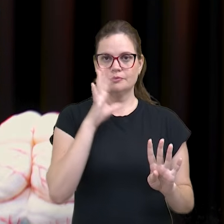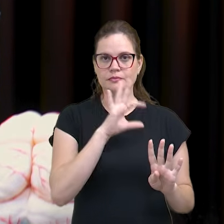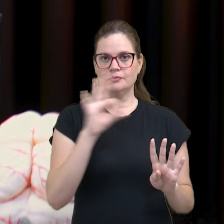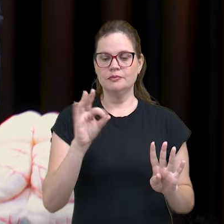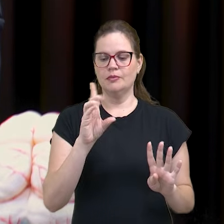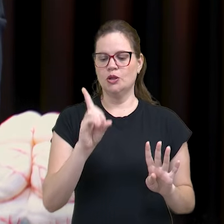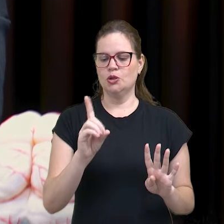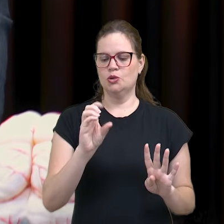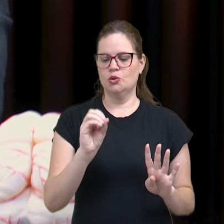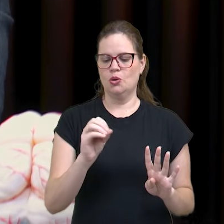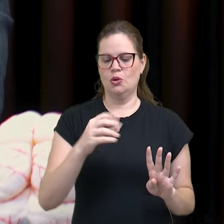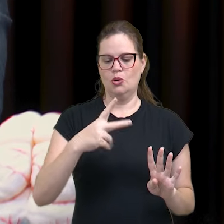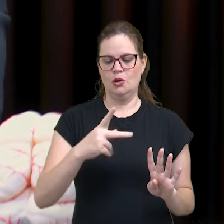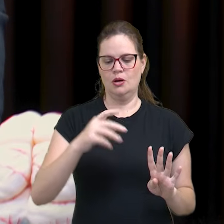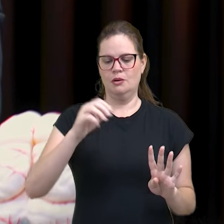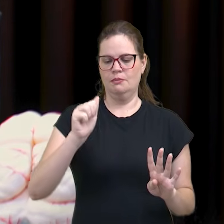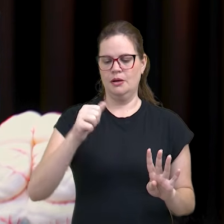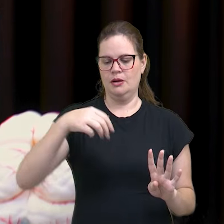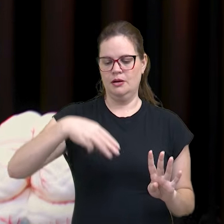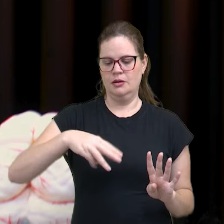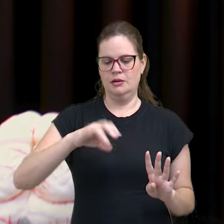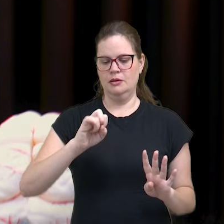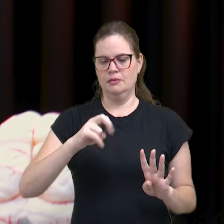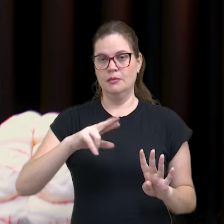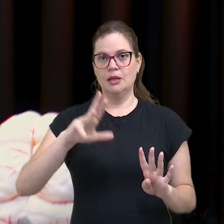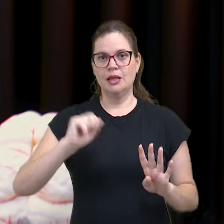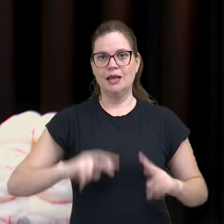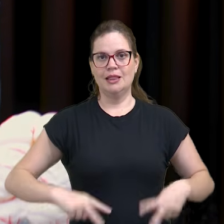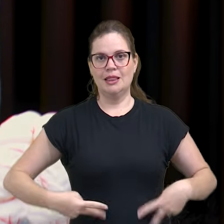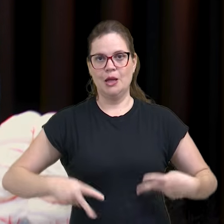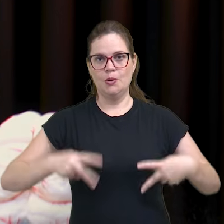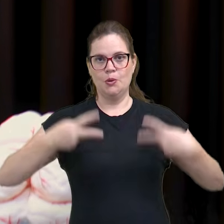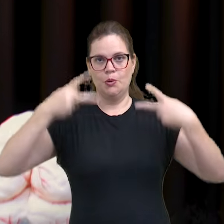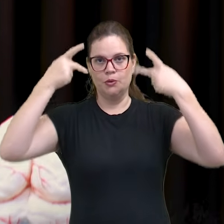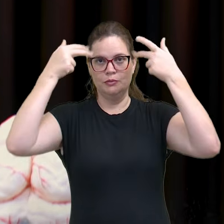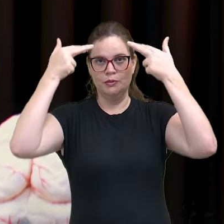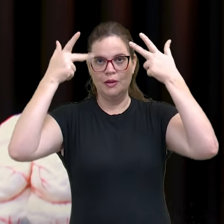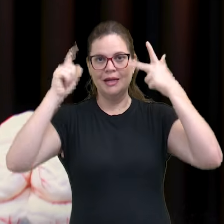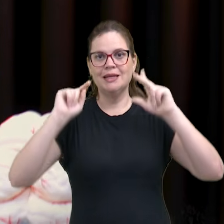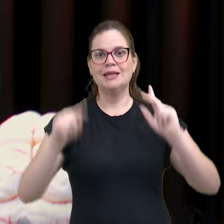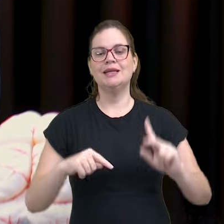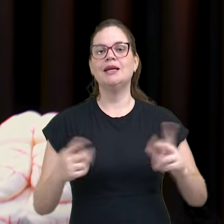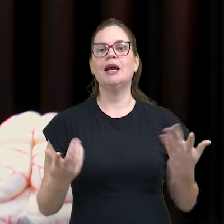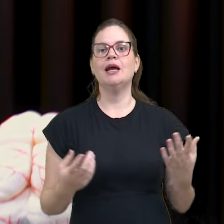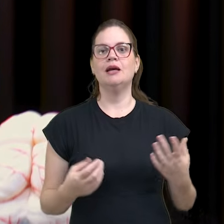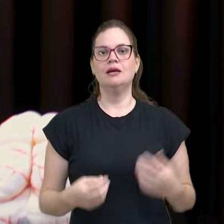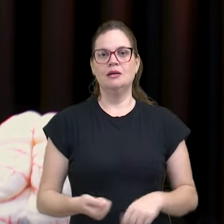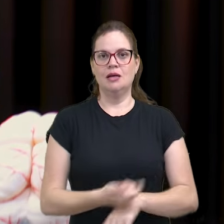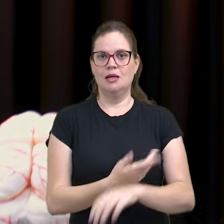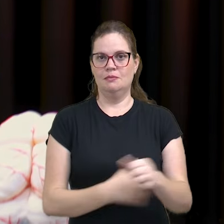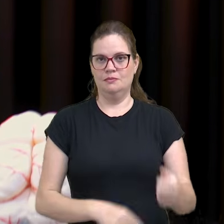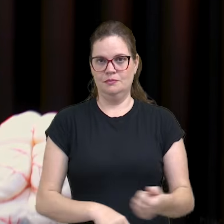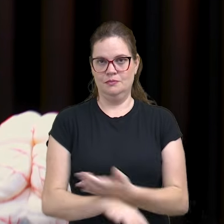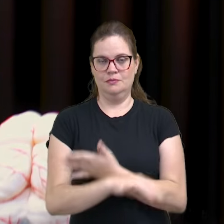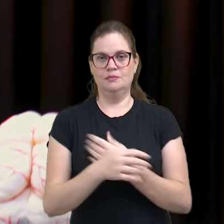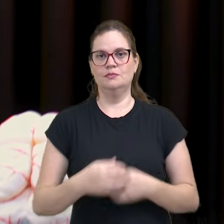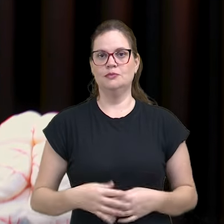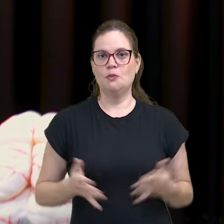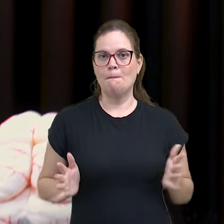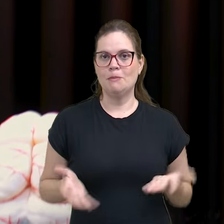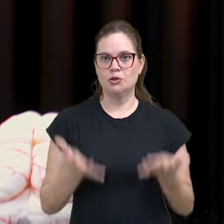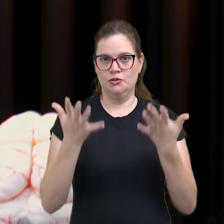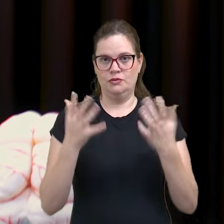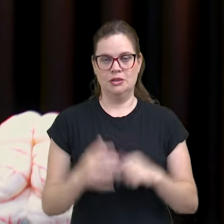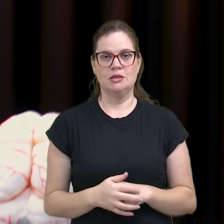um neurotransmissor que atua na parte motivacional. Eu atuo como gestor de recursos humanos há mais de 20 anos, na